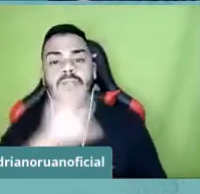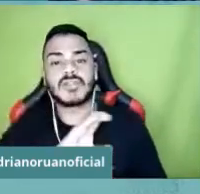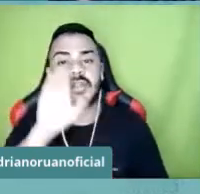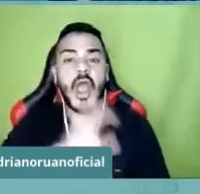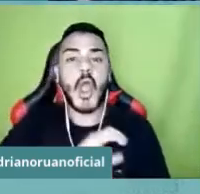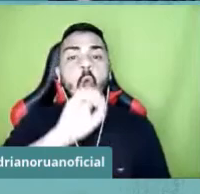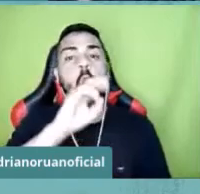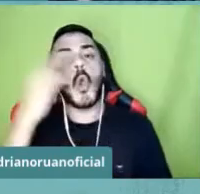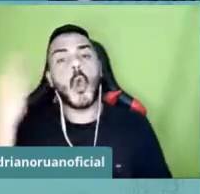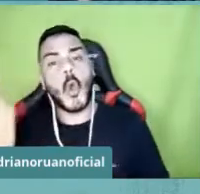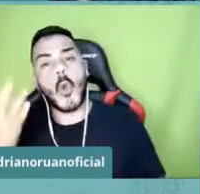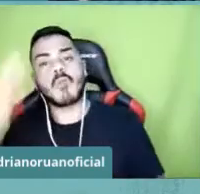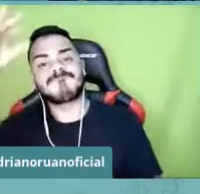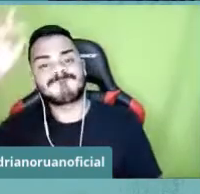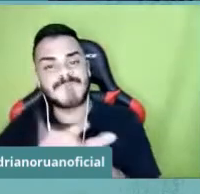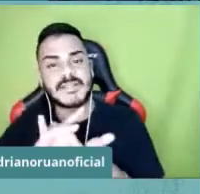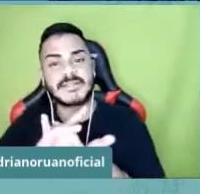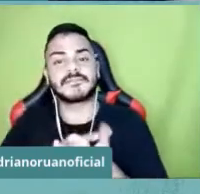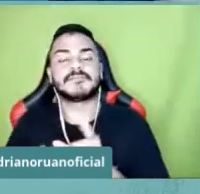uso definitivo.